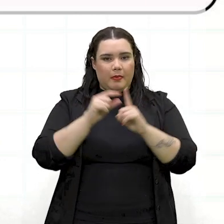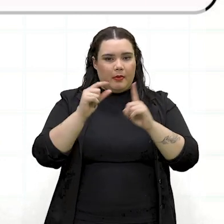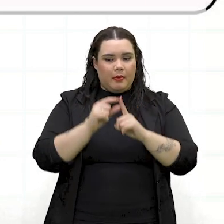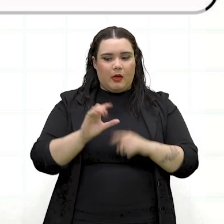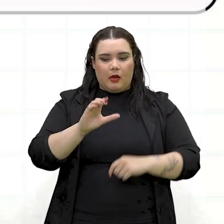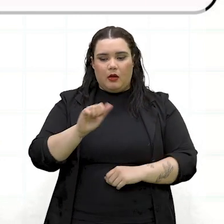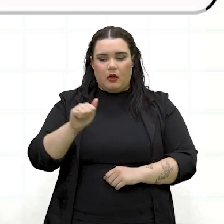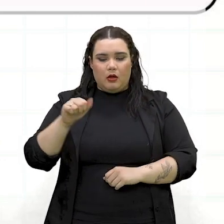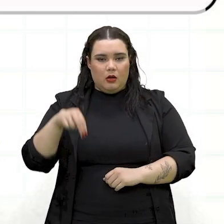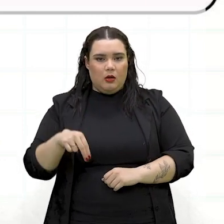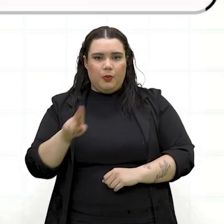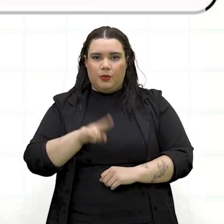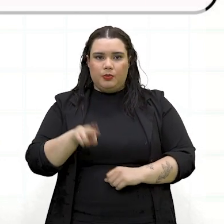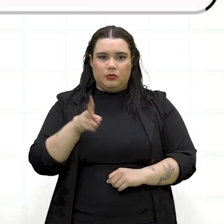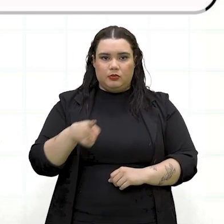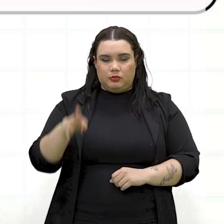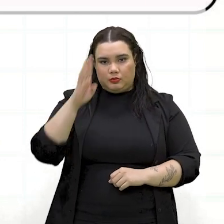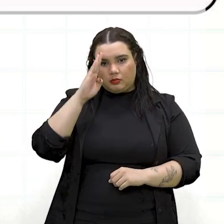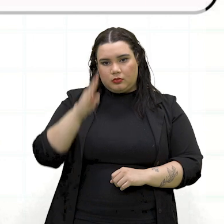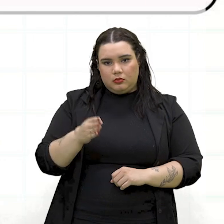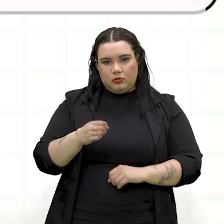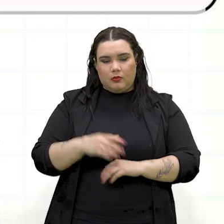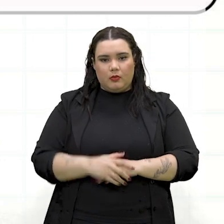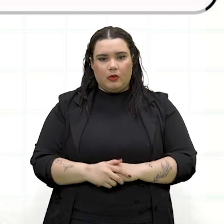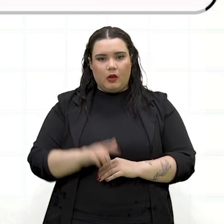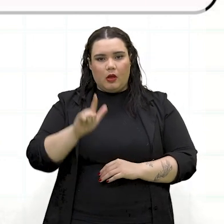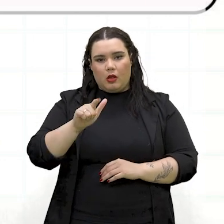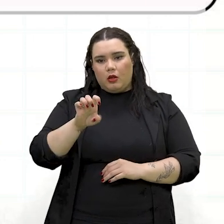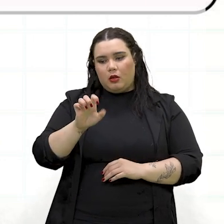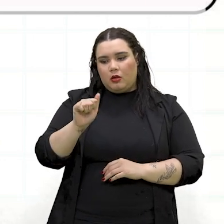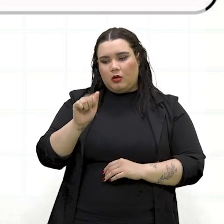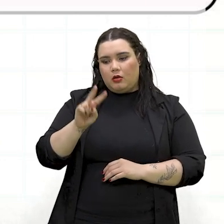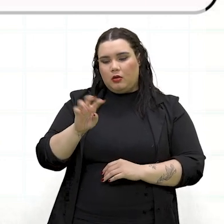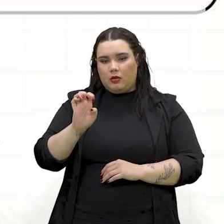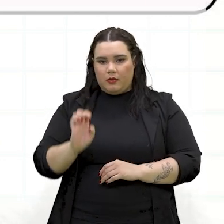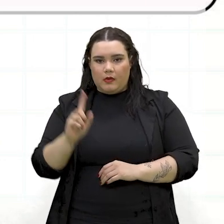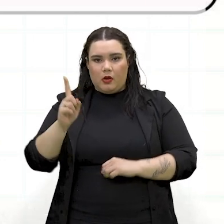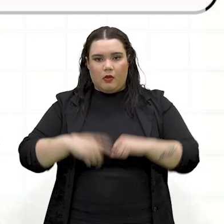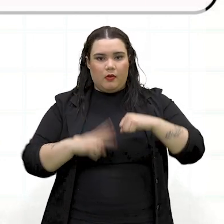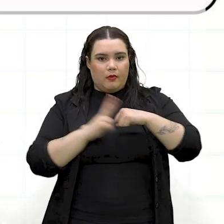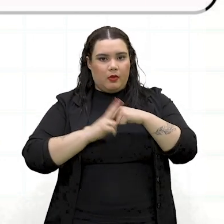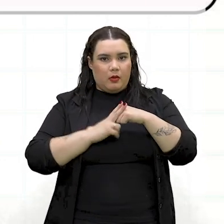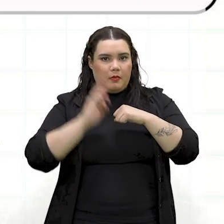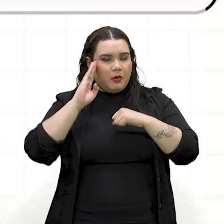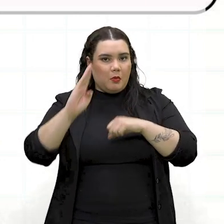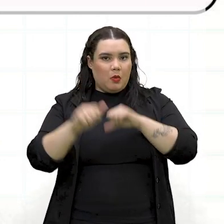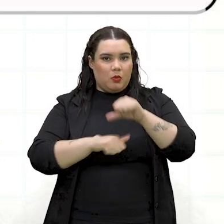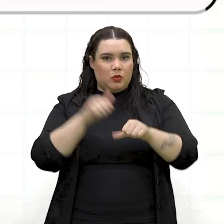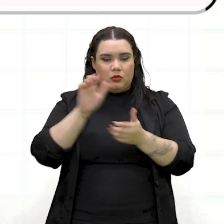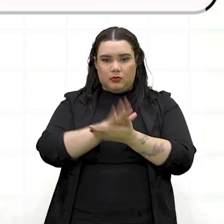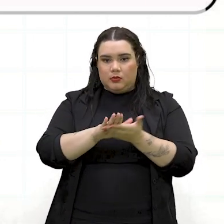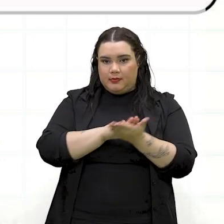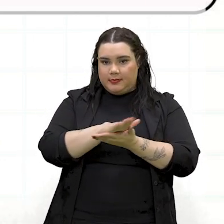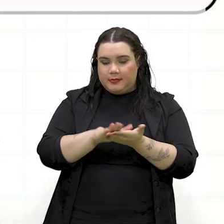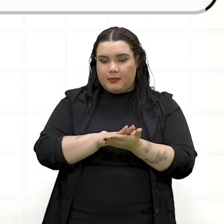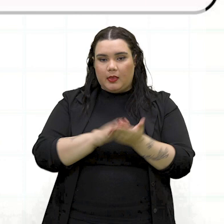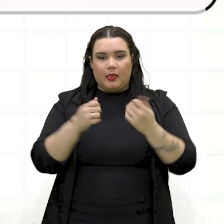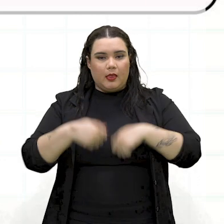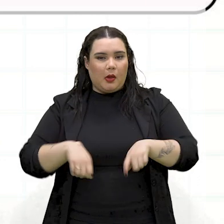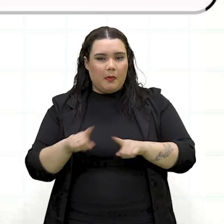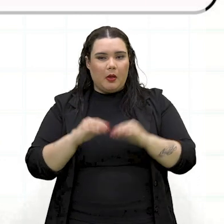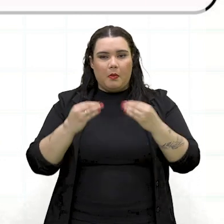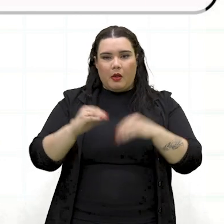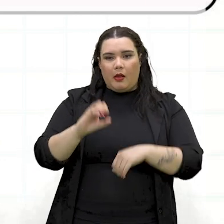formas, tá? E o leave, no caso, é o verbo principal que não vem com modificação. Não precisa colocar o